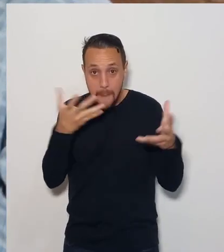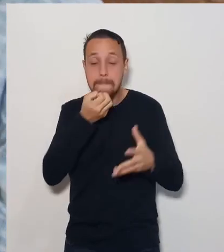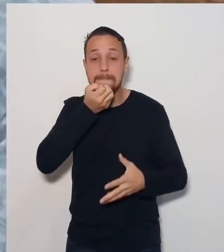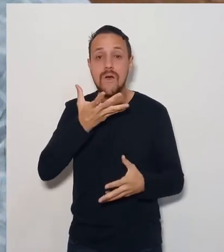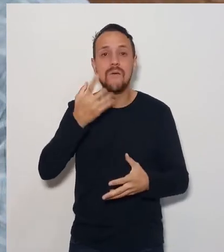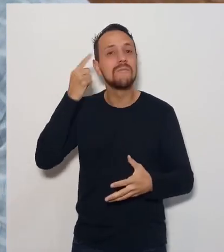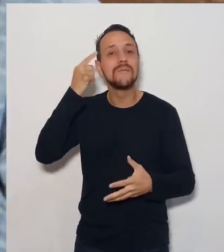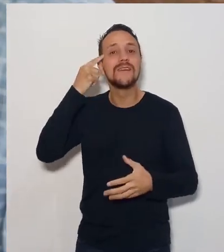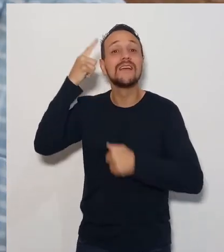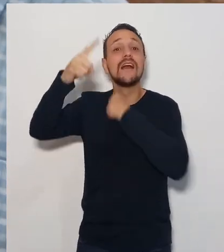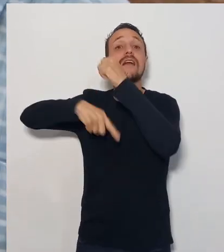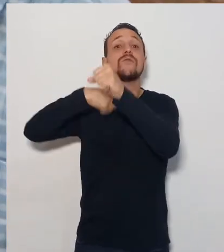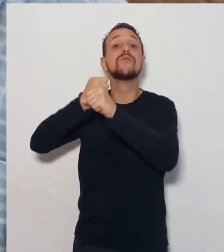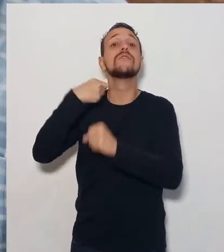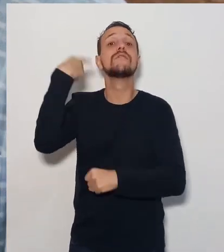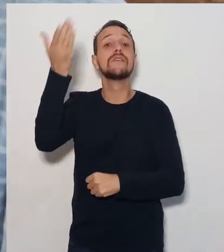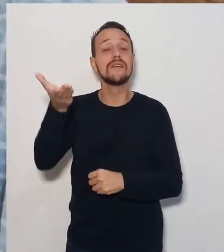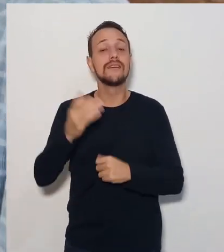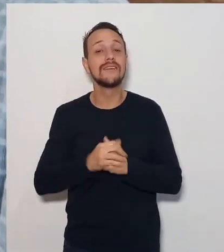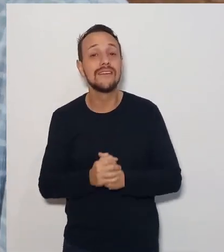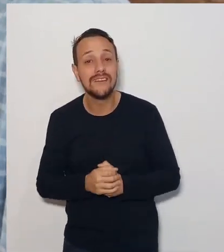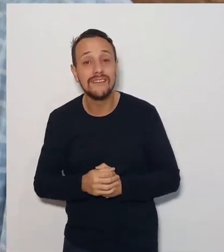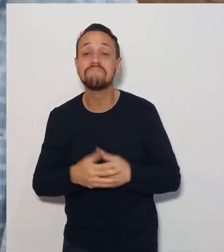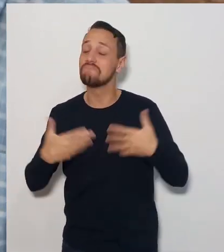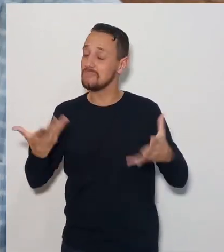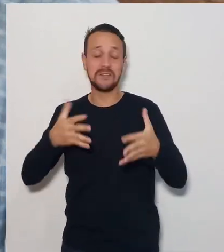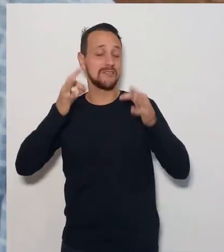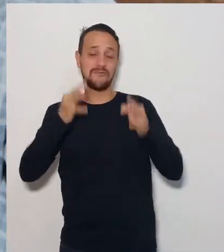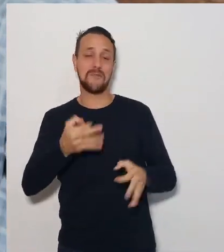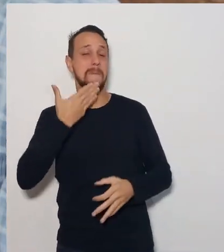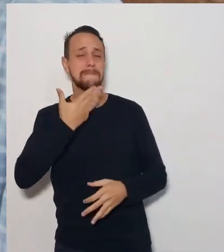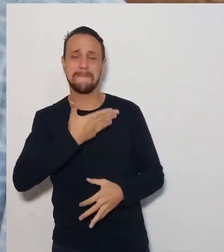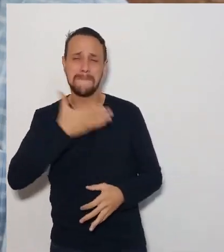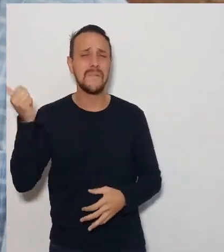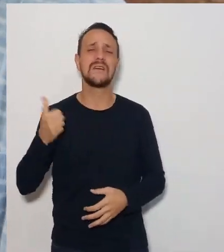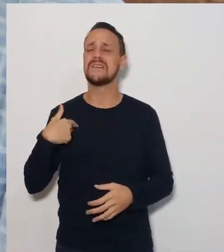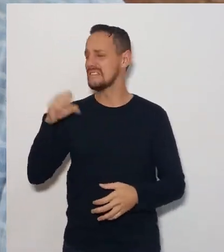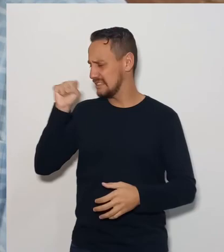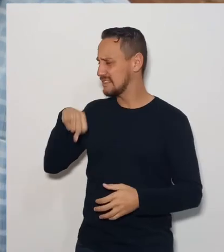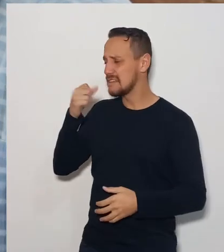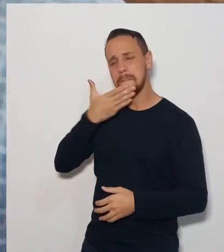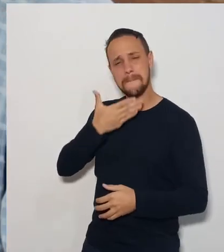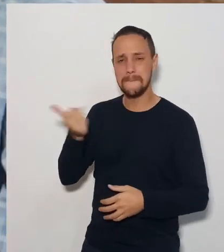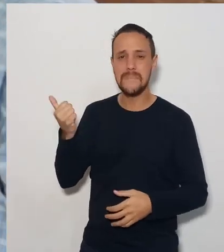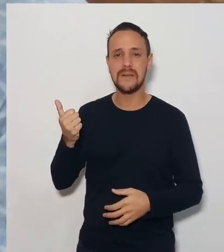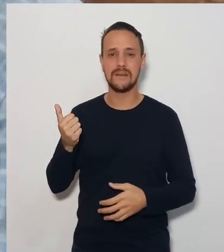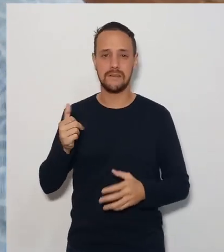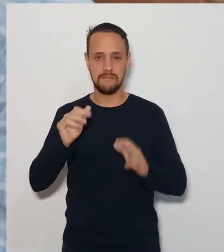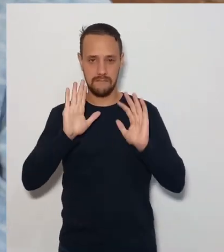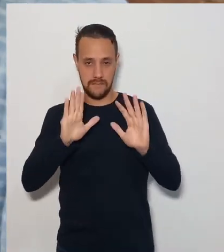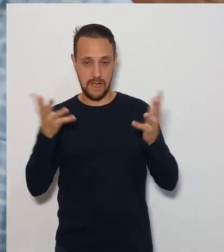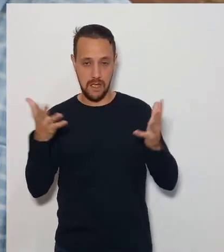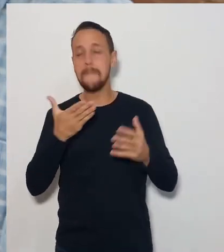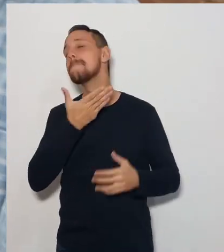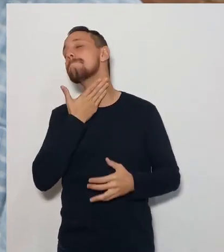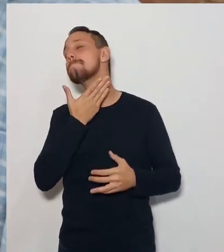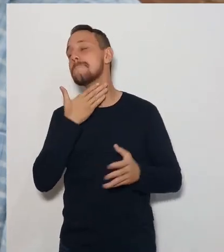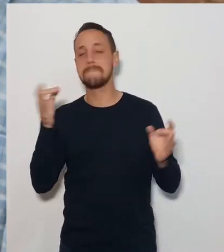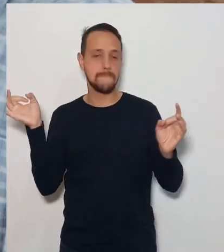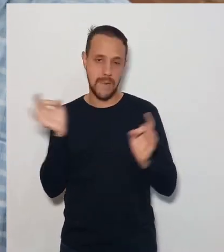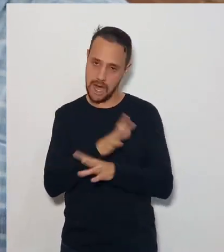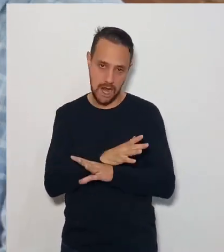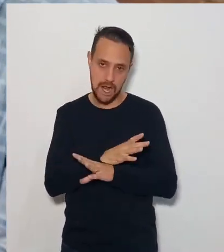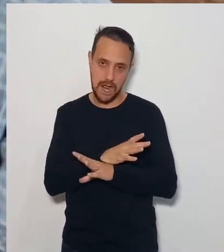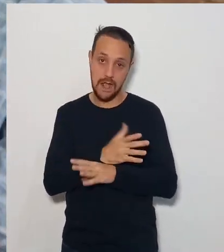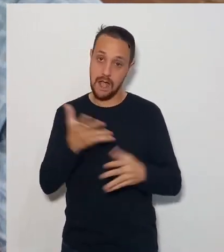tchau. É muito melhor. Imagina ano que vem. Muito melhor. Eu não posso esperar muita mais coisa. Com certeza, não, Maria. Não é, homem? Com certeza. Ai, coisa boa. Maria, agora vamos parar de prosa. Porque é